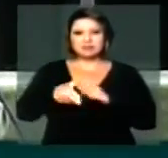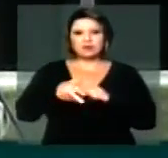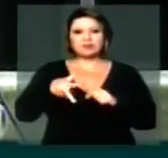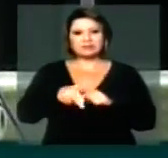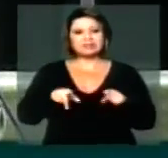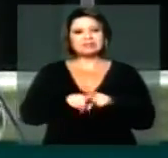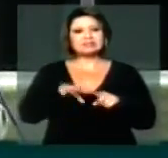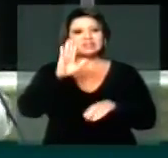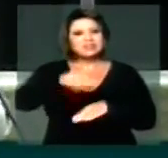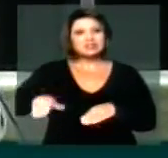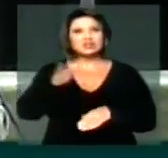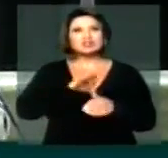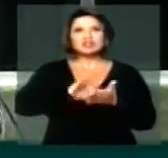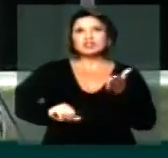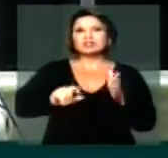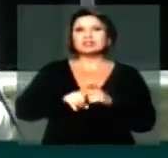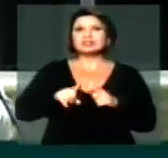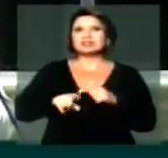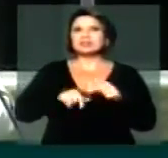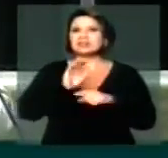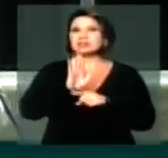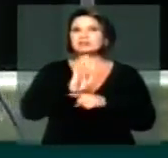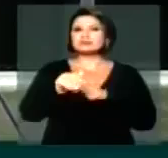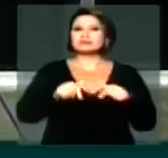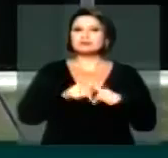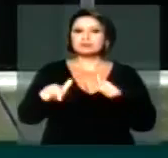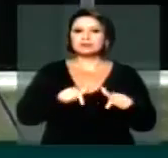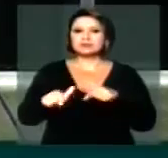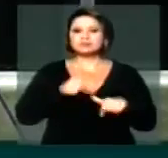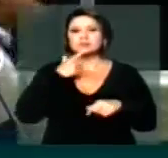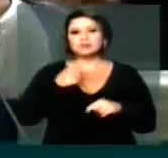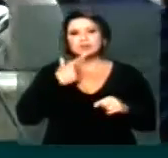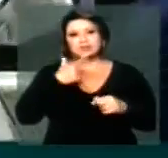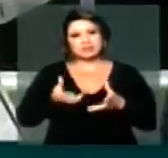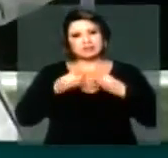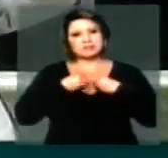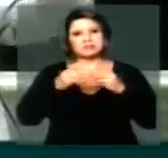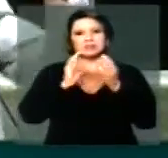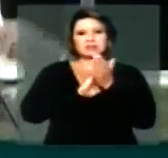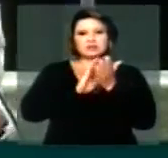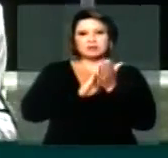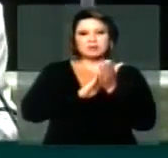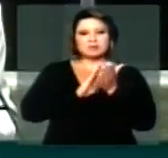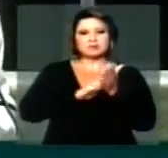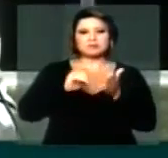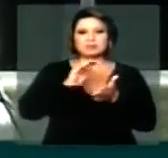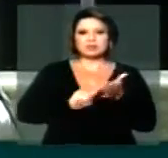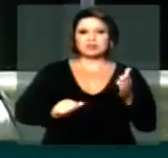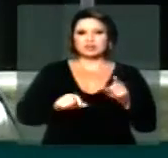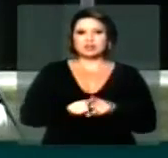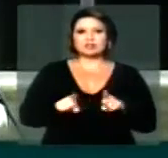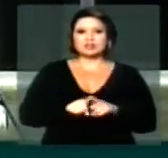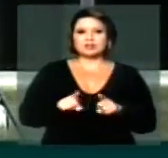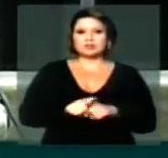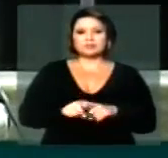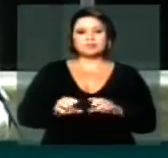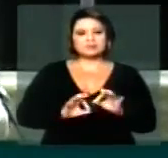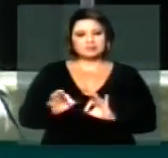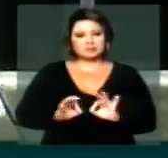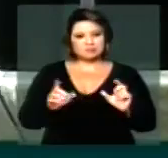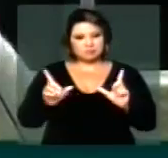os trabalhadores. Aqui onde volta e meia chegam propostas de desonerações para os